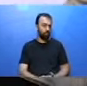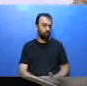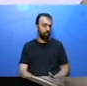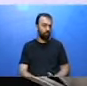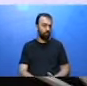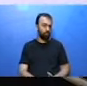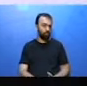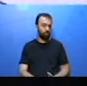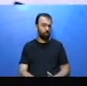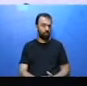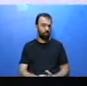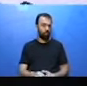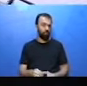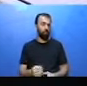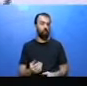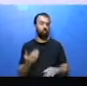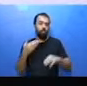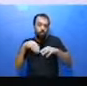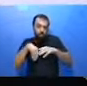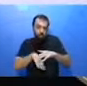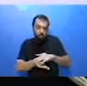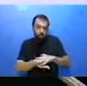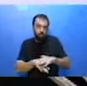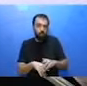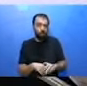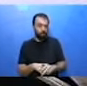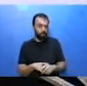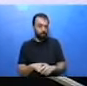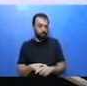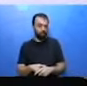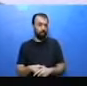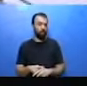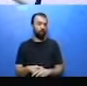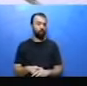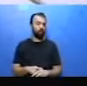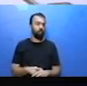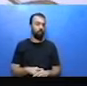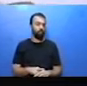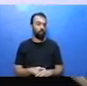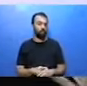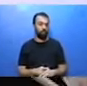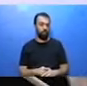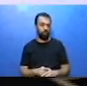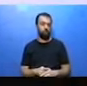guarda e pow ela guardou